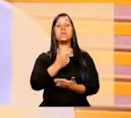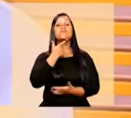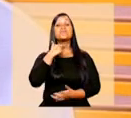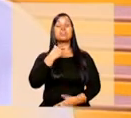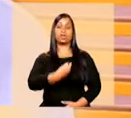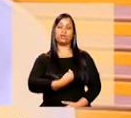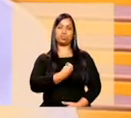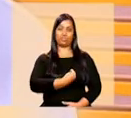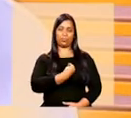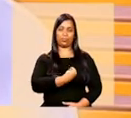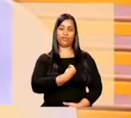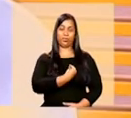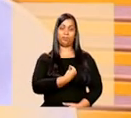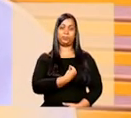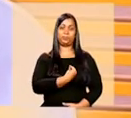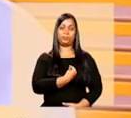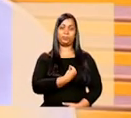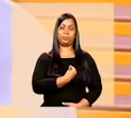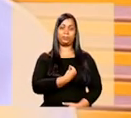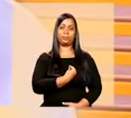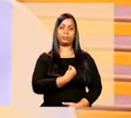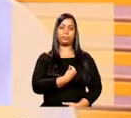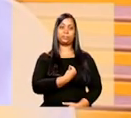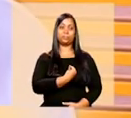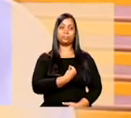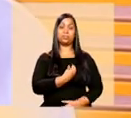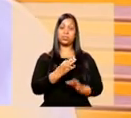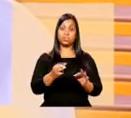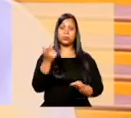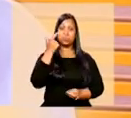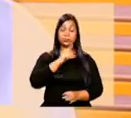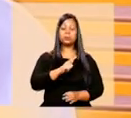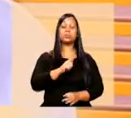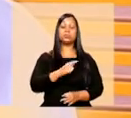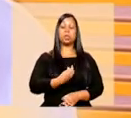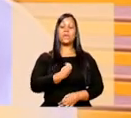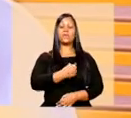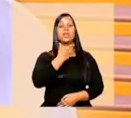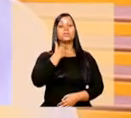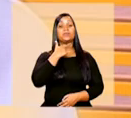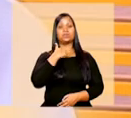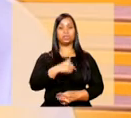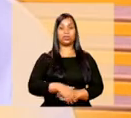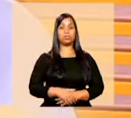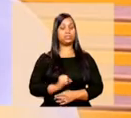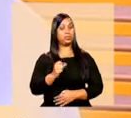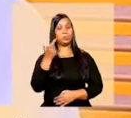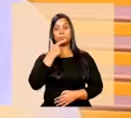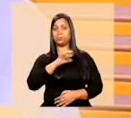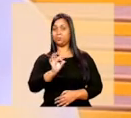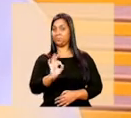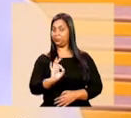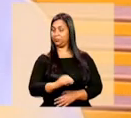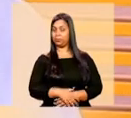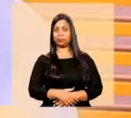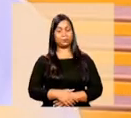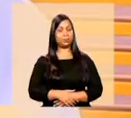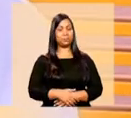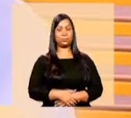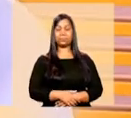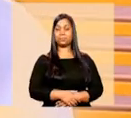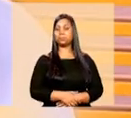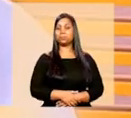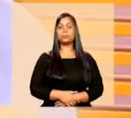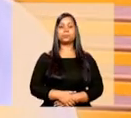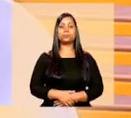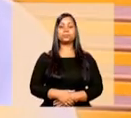viver. Eu já entrei com vontade de viver. Para dar certo tem que estar com vontade de viver, certo? Senão você não vai